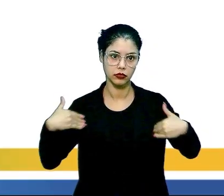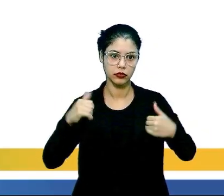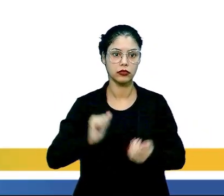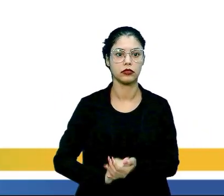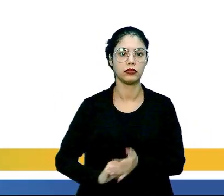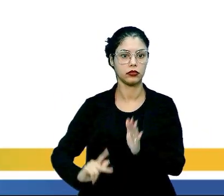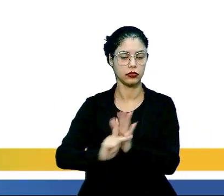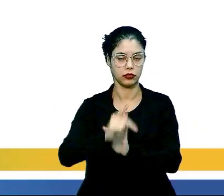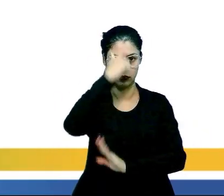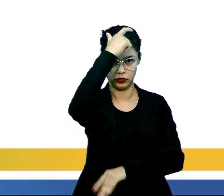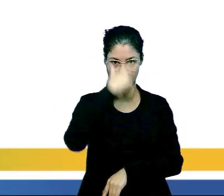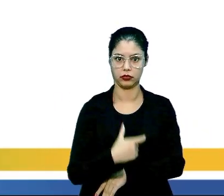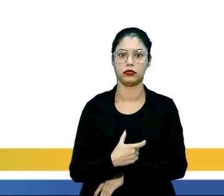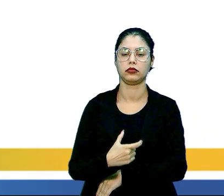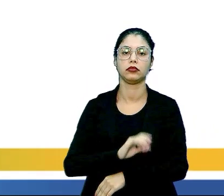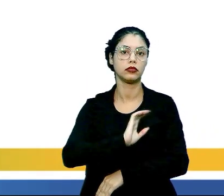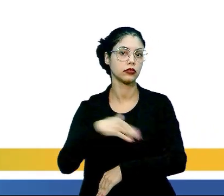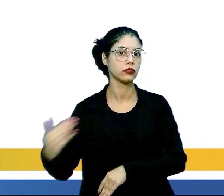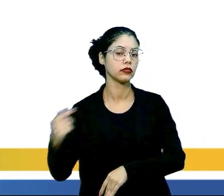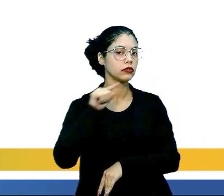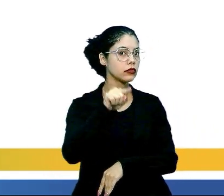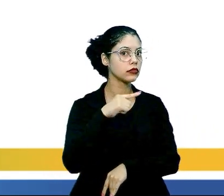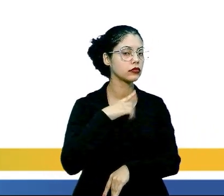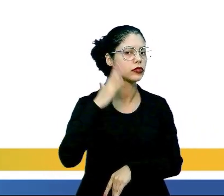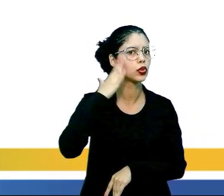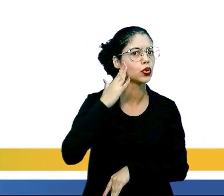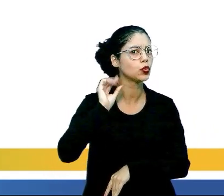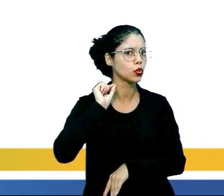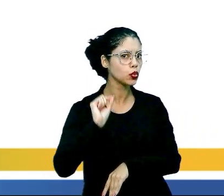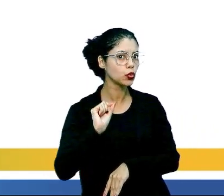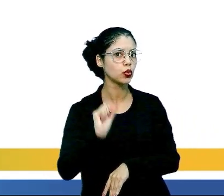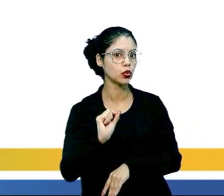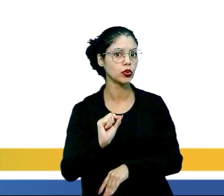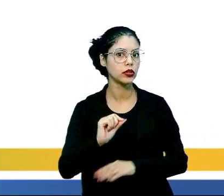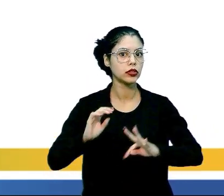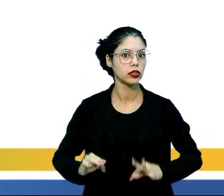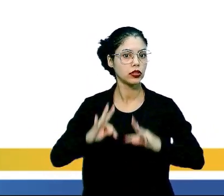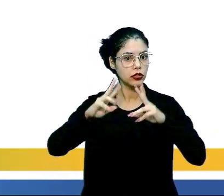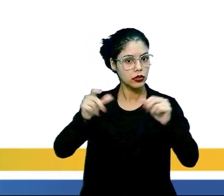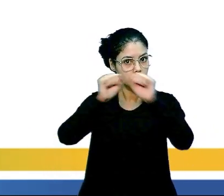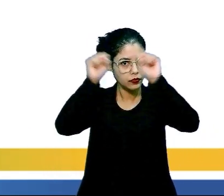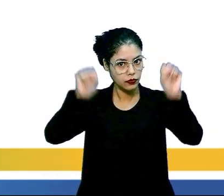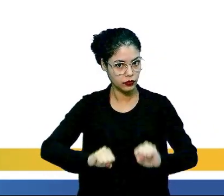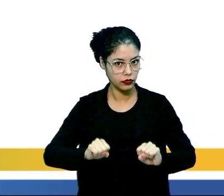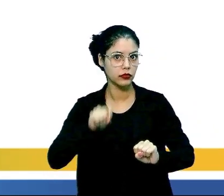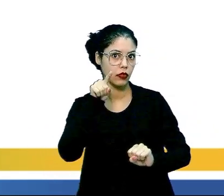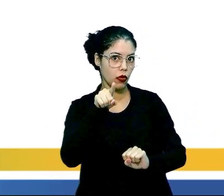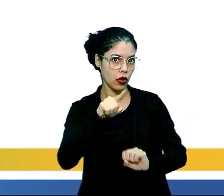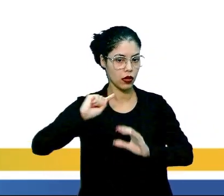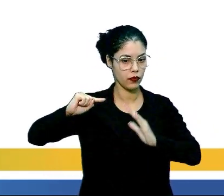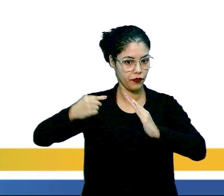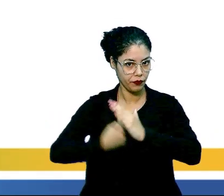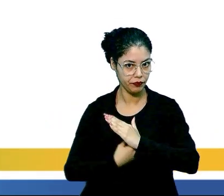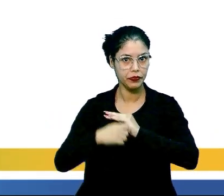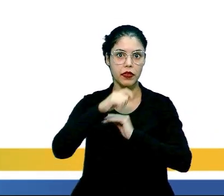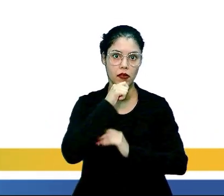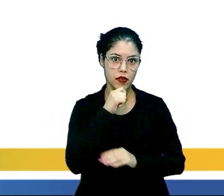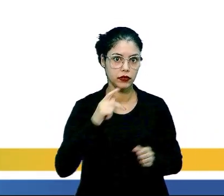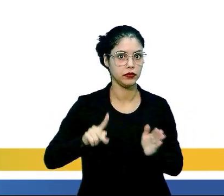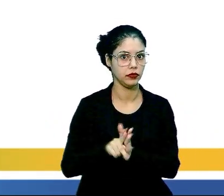do ser. Ou seja, é quando você tem a compreensão de si e que todos os sistemas em que você está